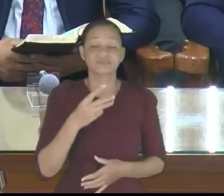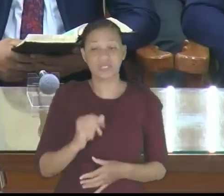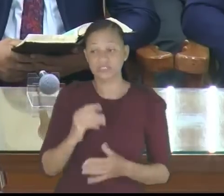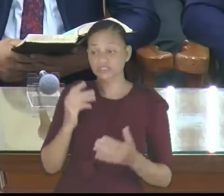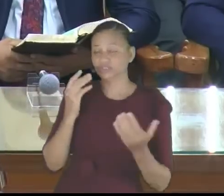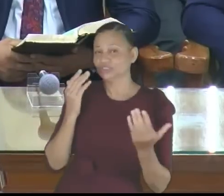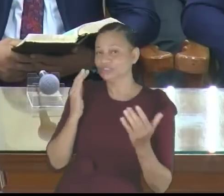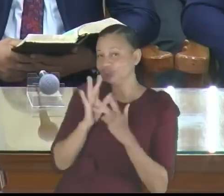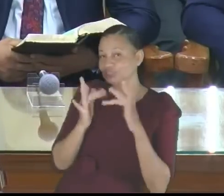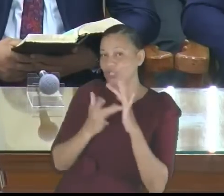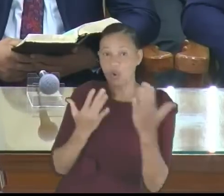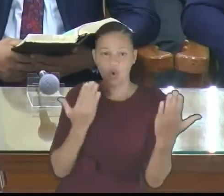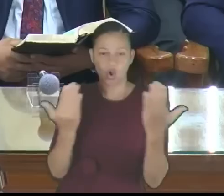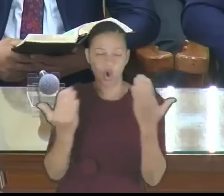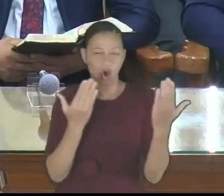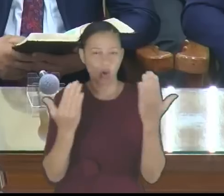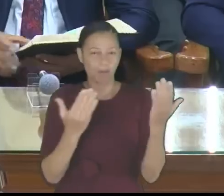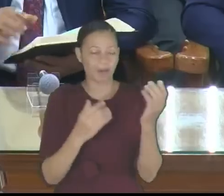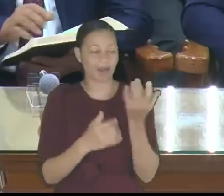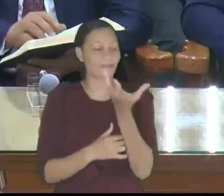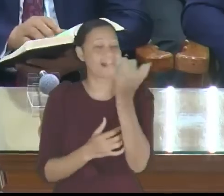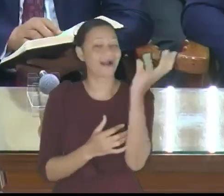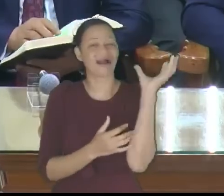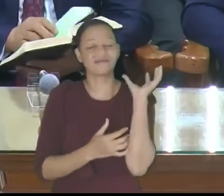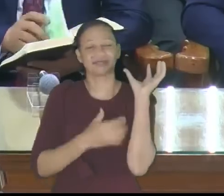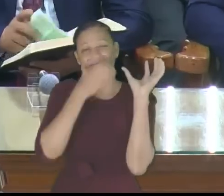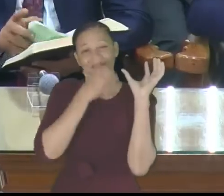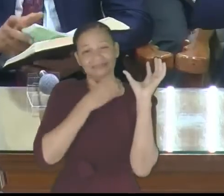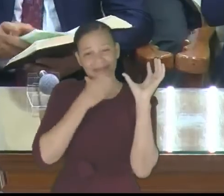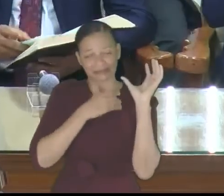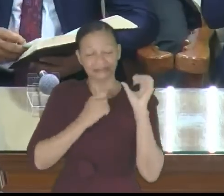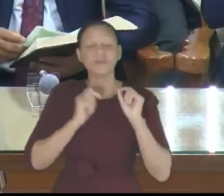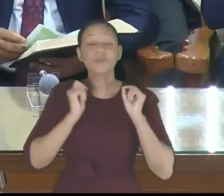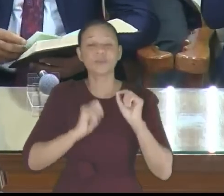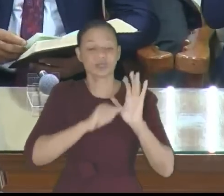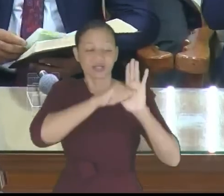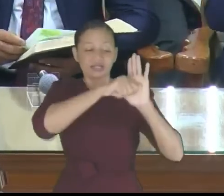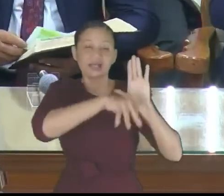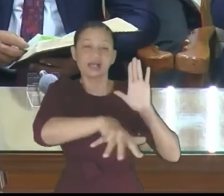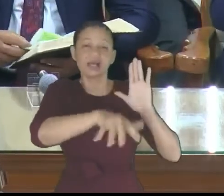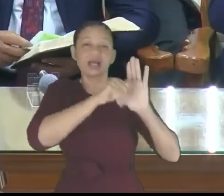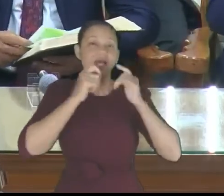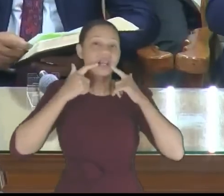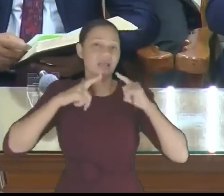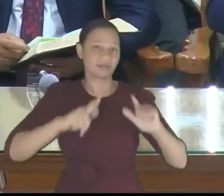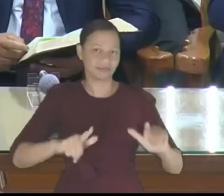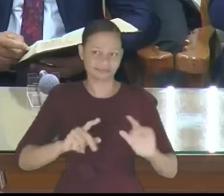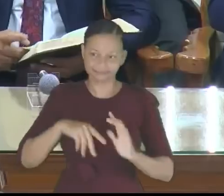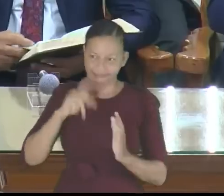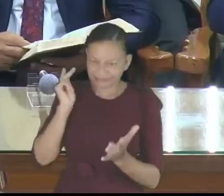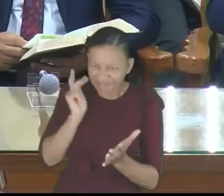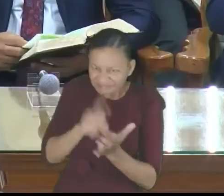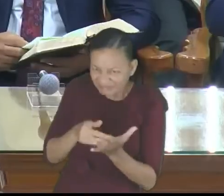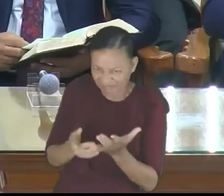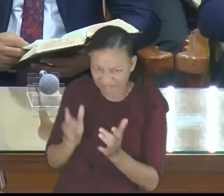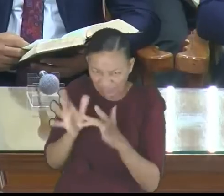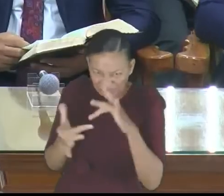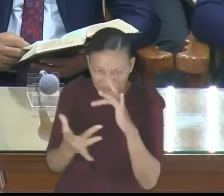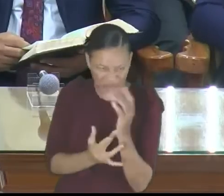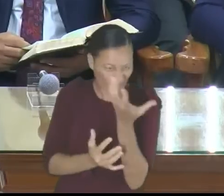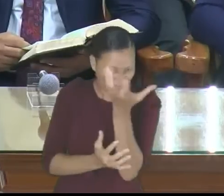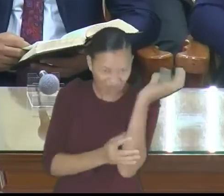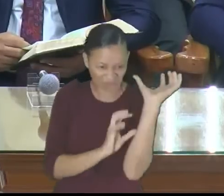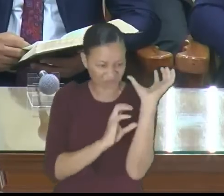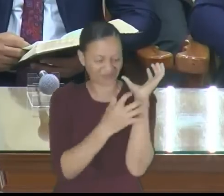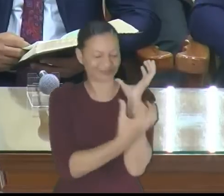macieira. Vamos ver Cantares 2 e 3. São figuras de linguagem. Evidentemente que o Senhor Jesus não é um pé de maçã, é uma figura